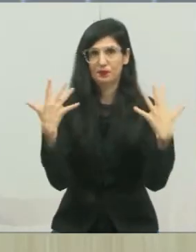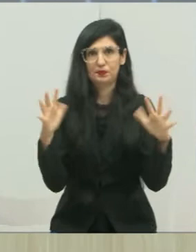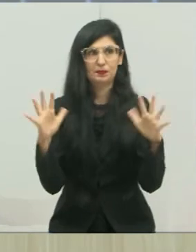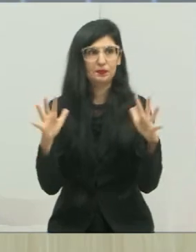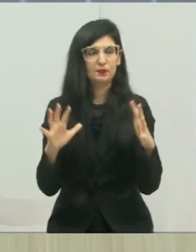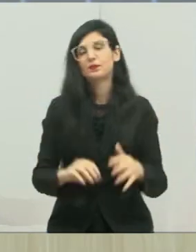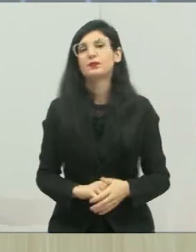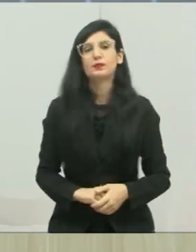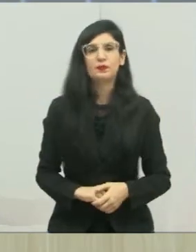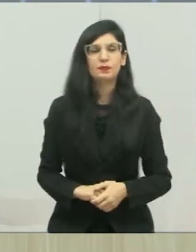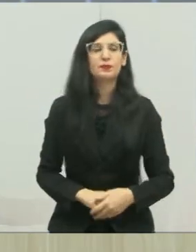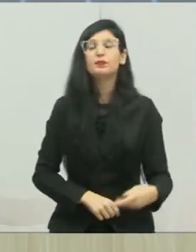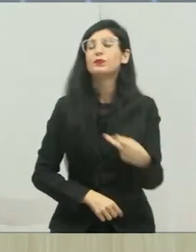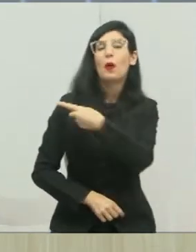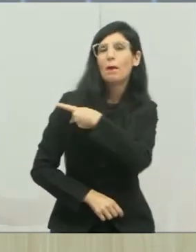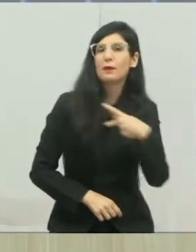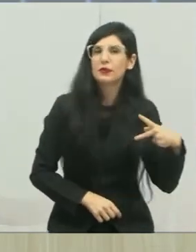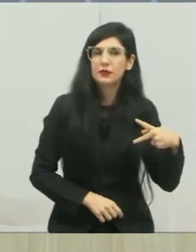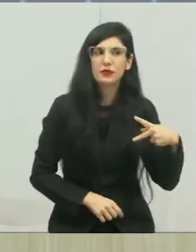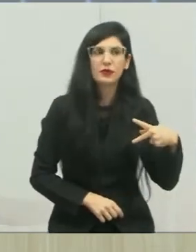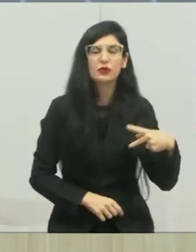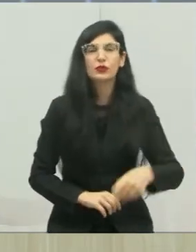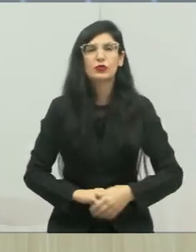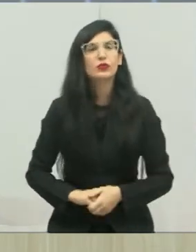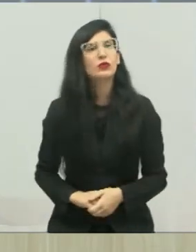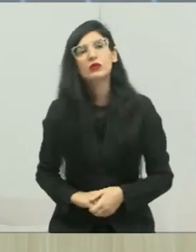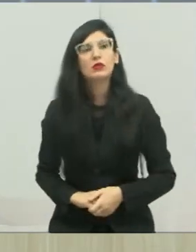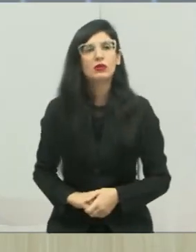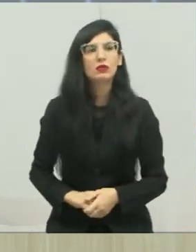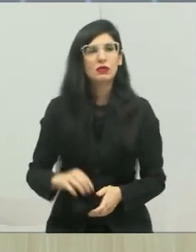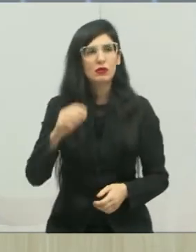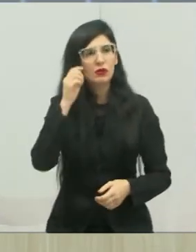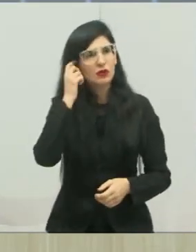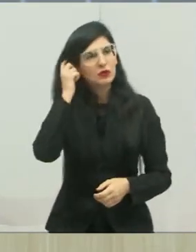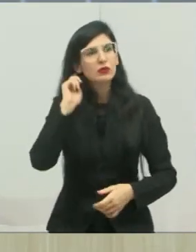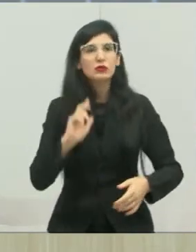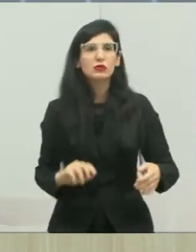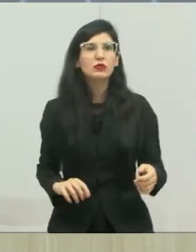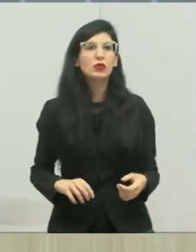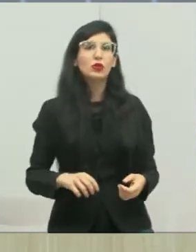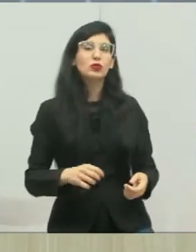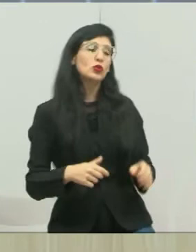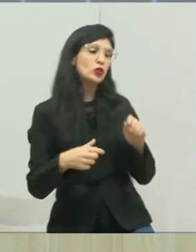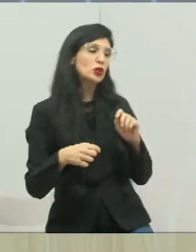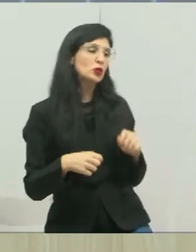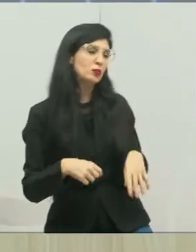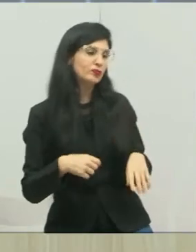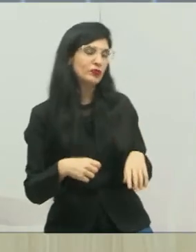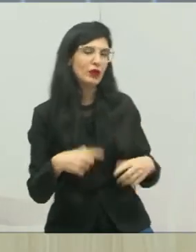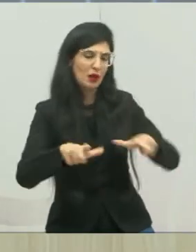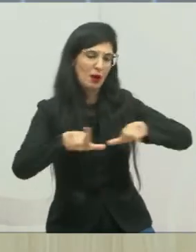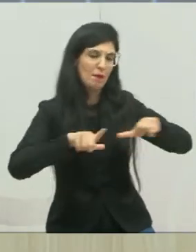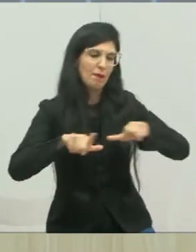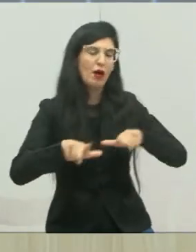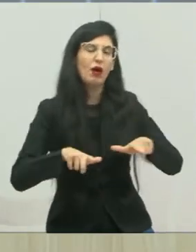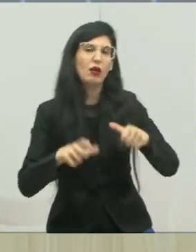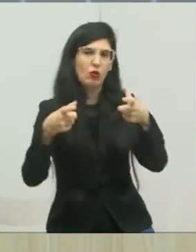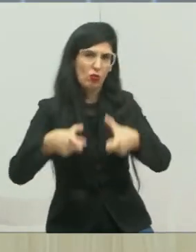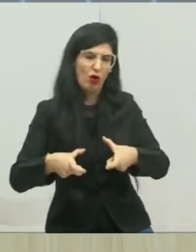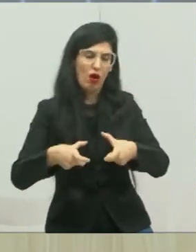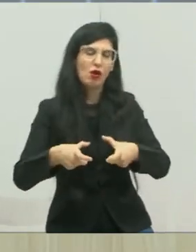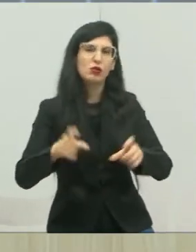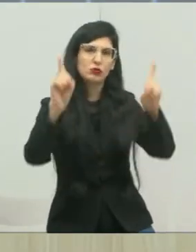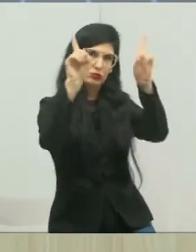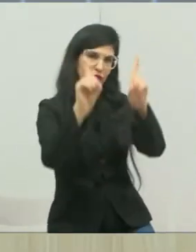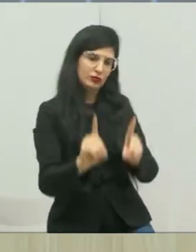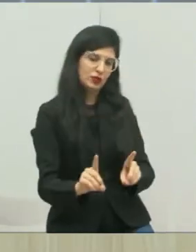ao presidente da Comissão da Pessoa com Deficiência de Jacareí e a todos os demais